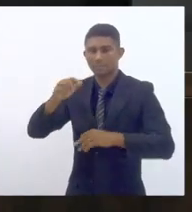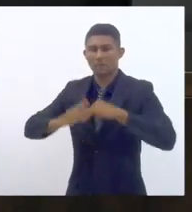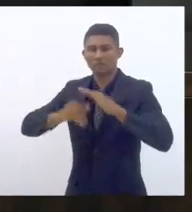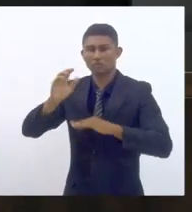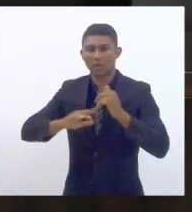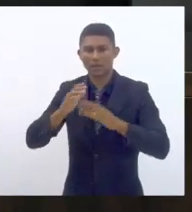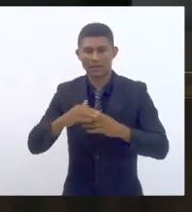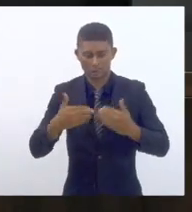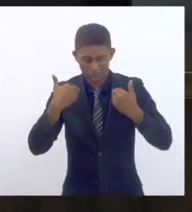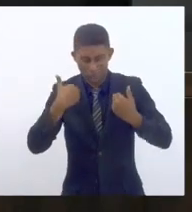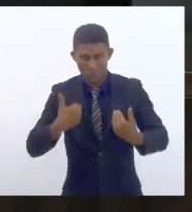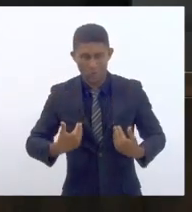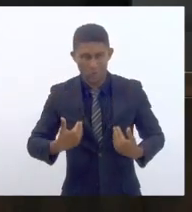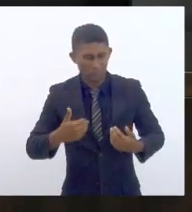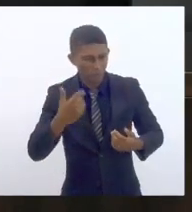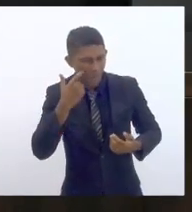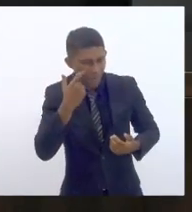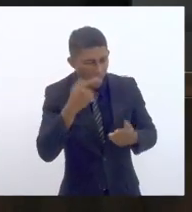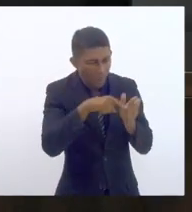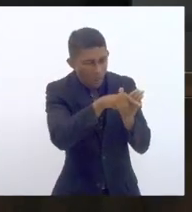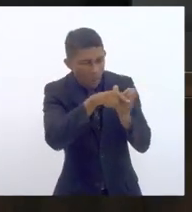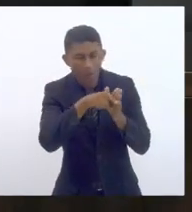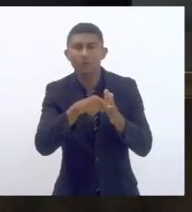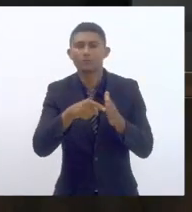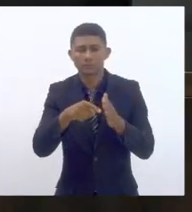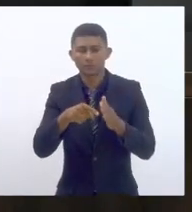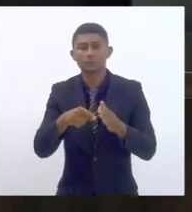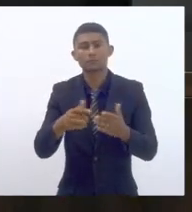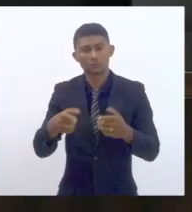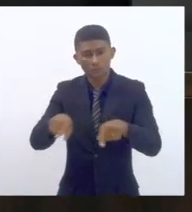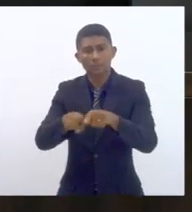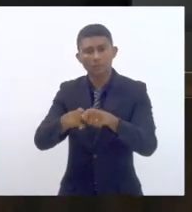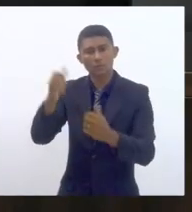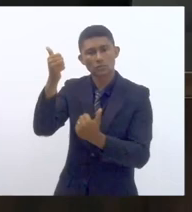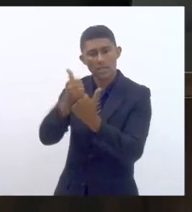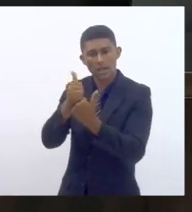50 auxiliar de necrópsia. Isso foi acordado